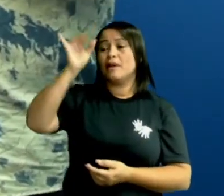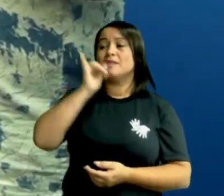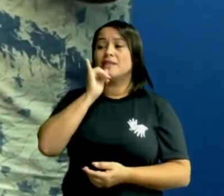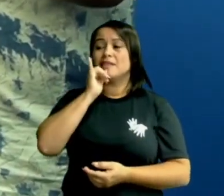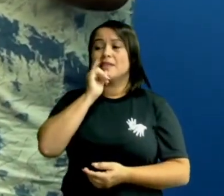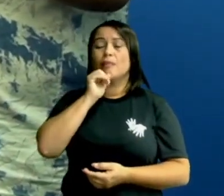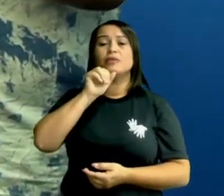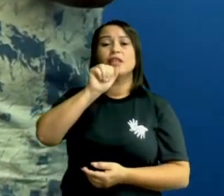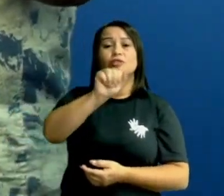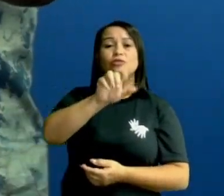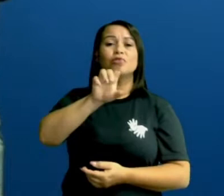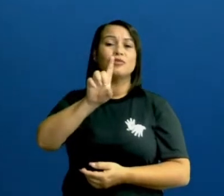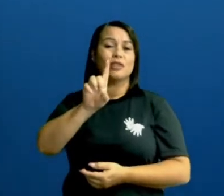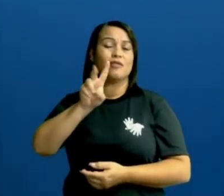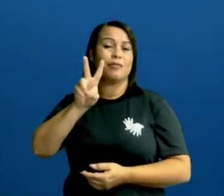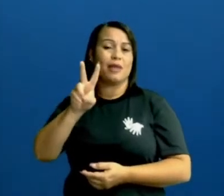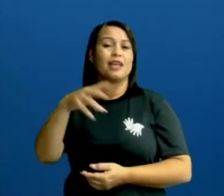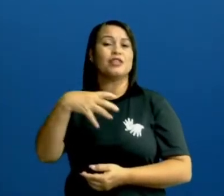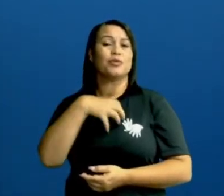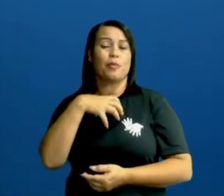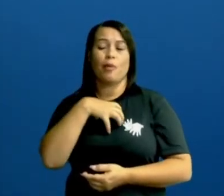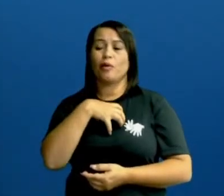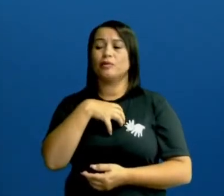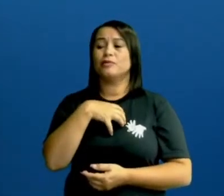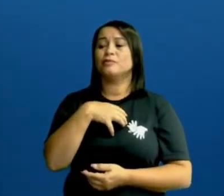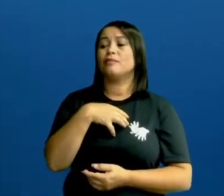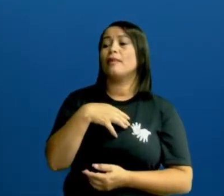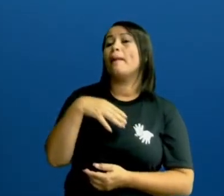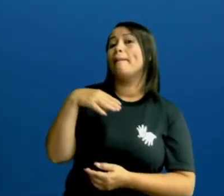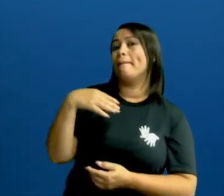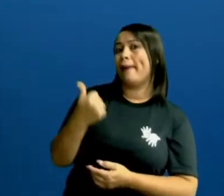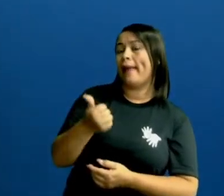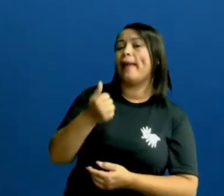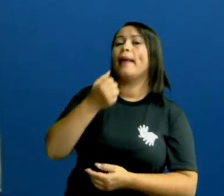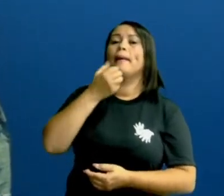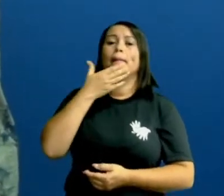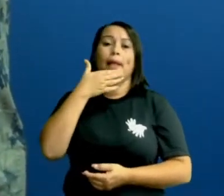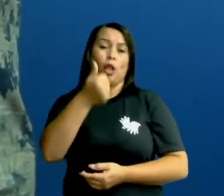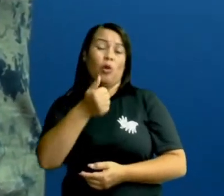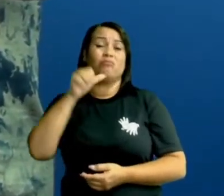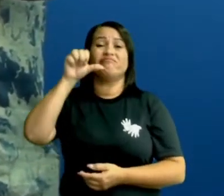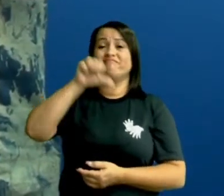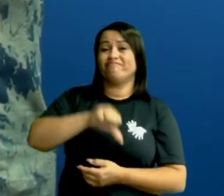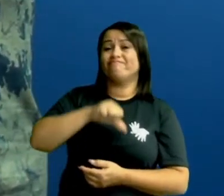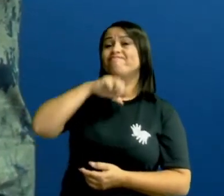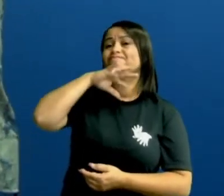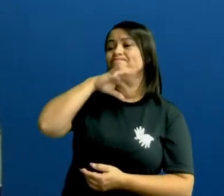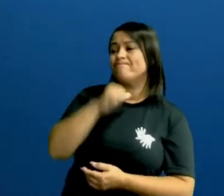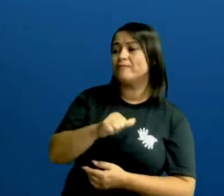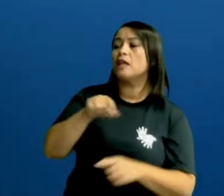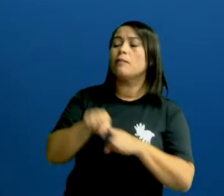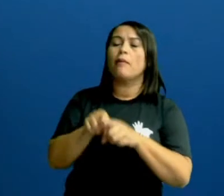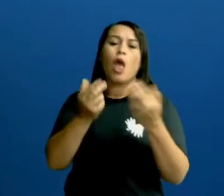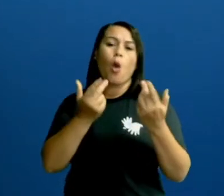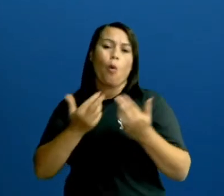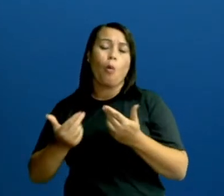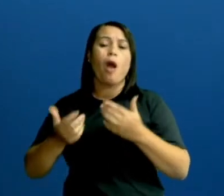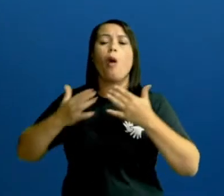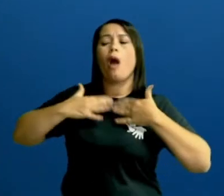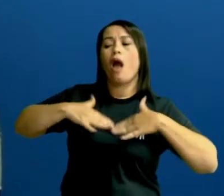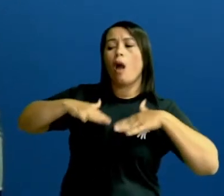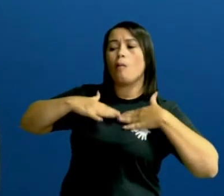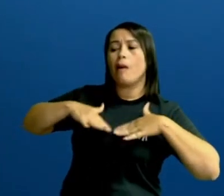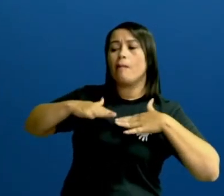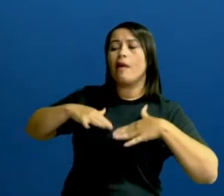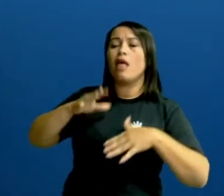exemplos de adjuntos adverbiais de modo: bem, mal, melhor, pior, igual,